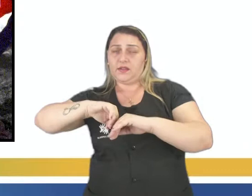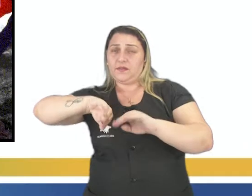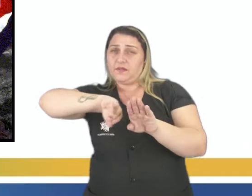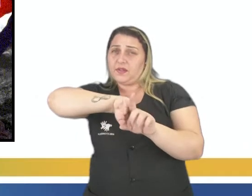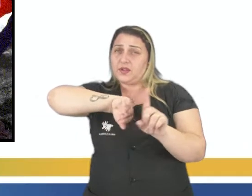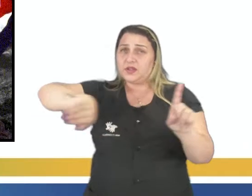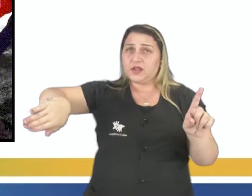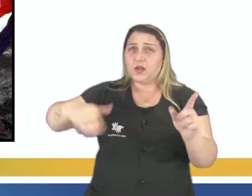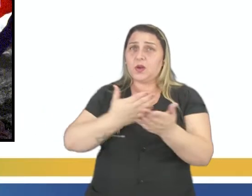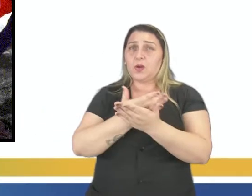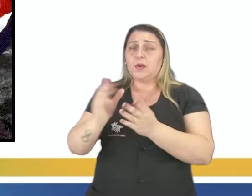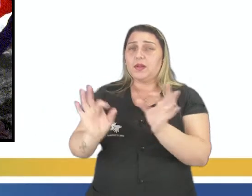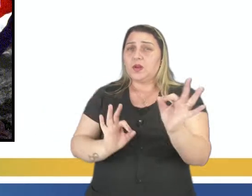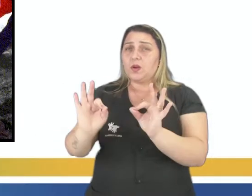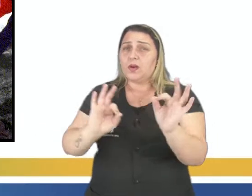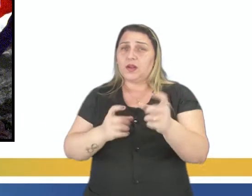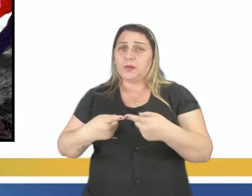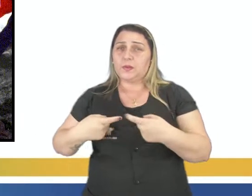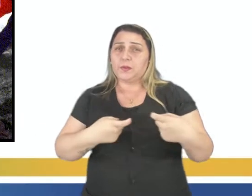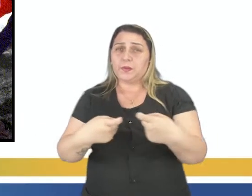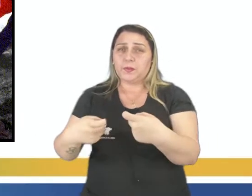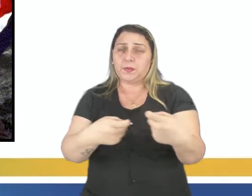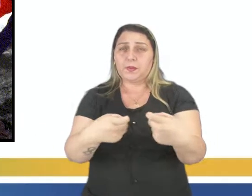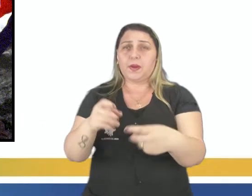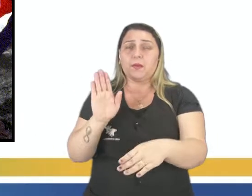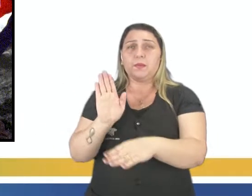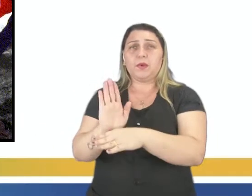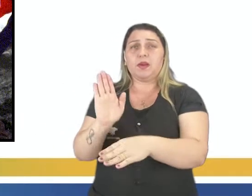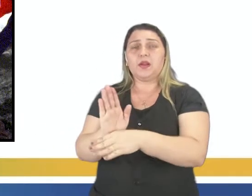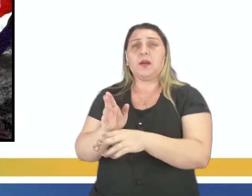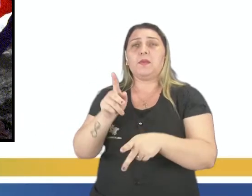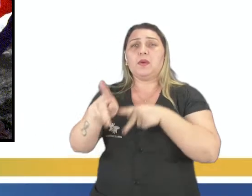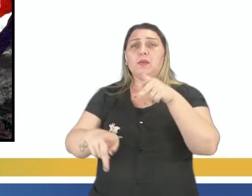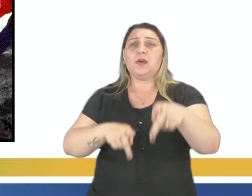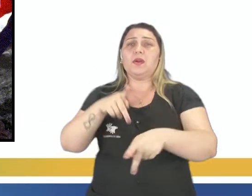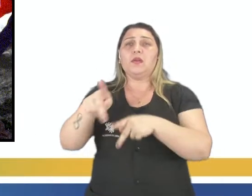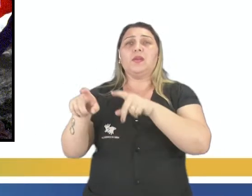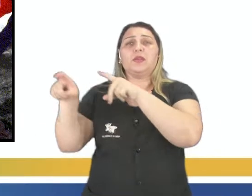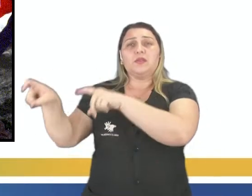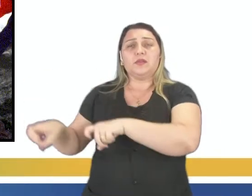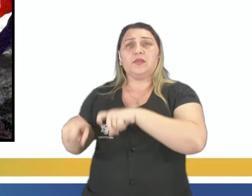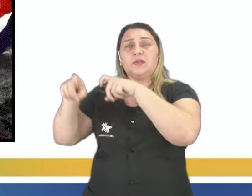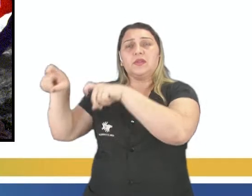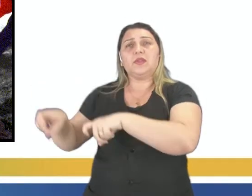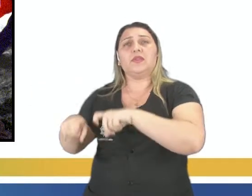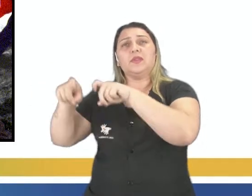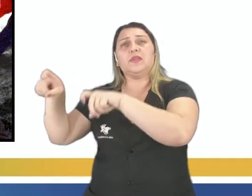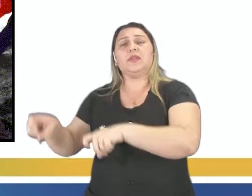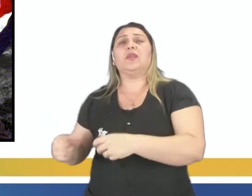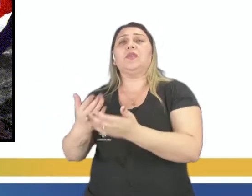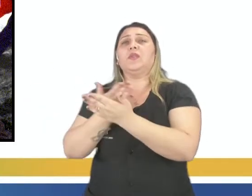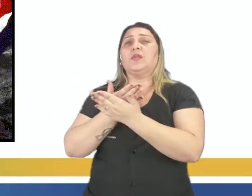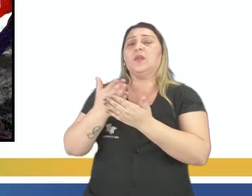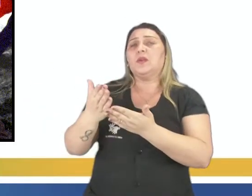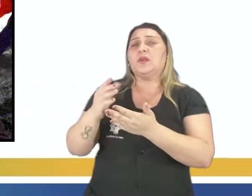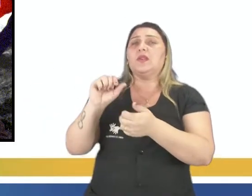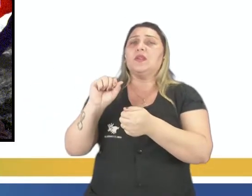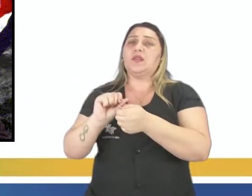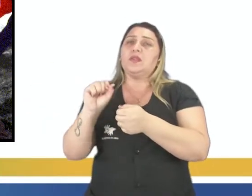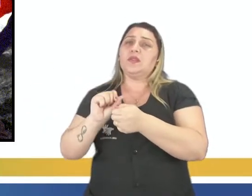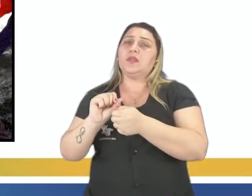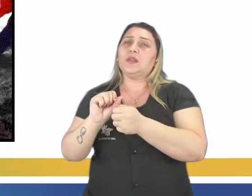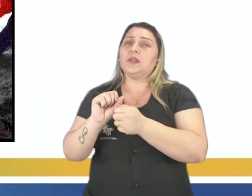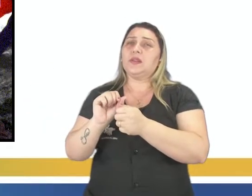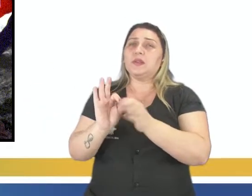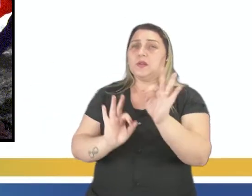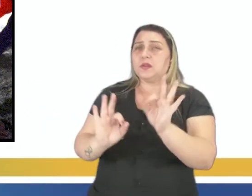organizar guerrilhas, né? E aí ele é apoiado pela população rural, né, que estava ali, eles começam a fazer